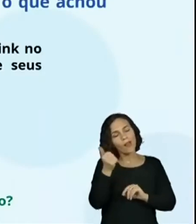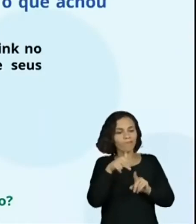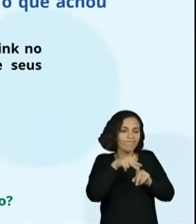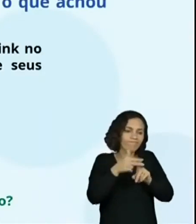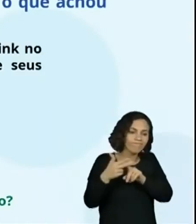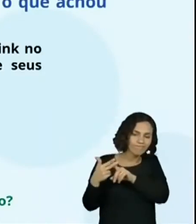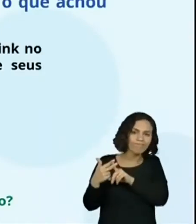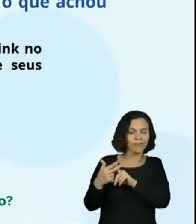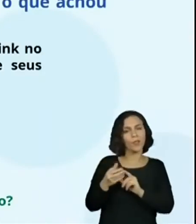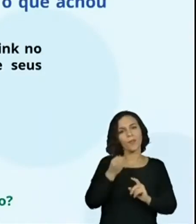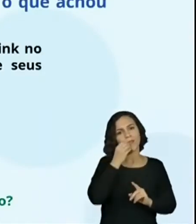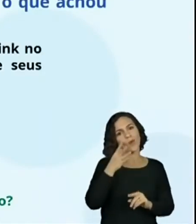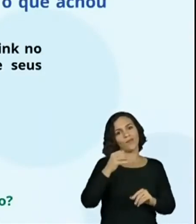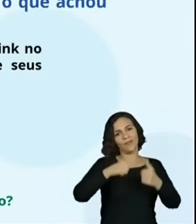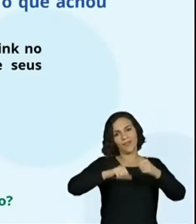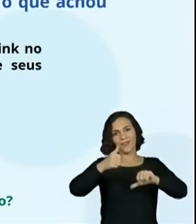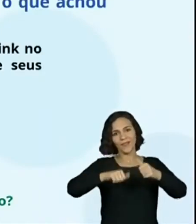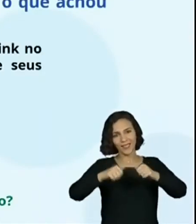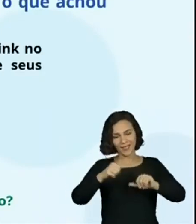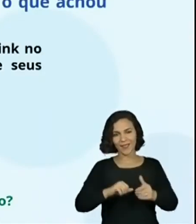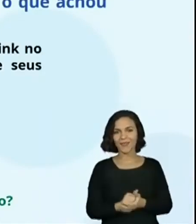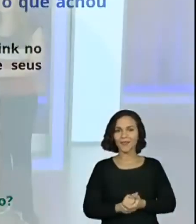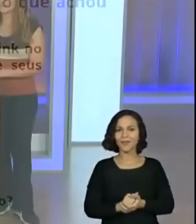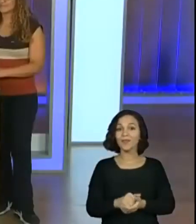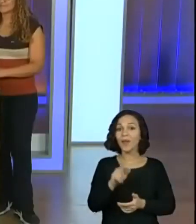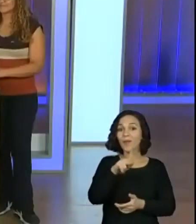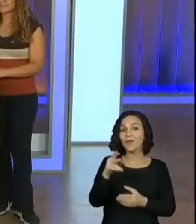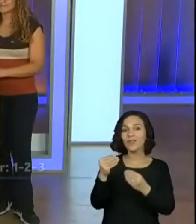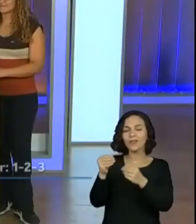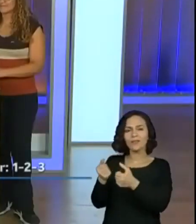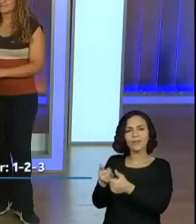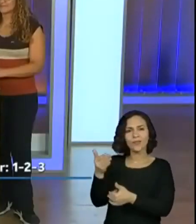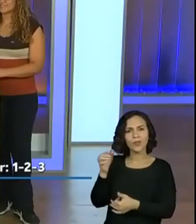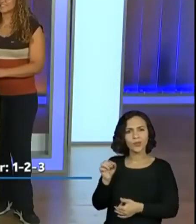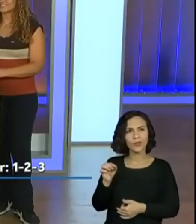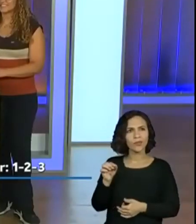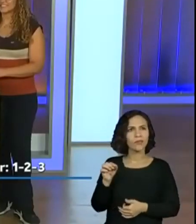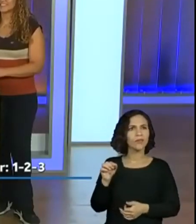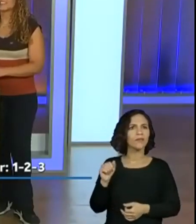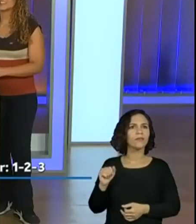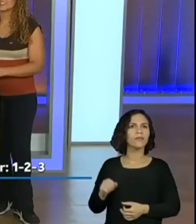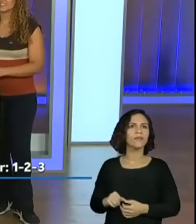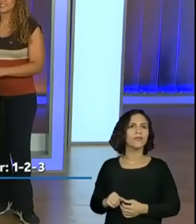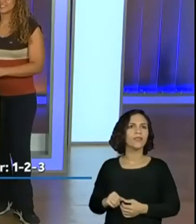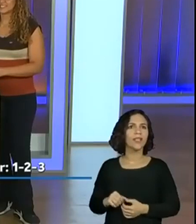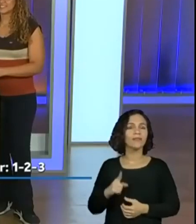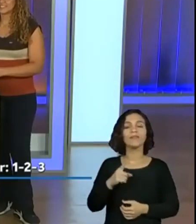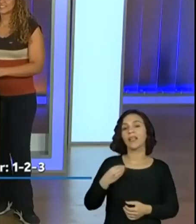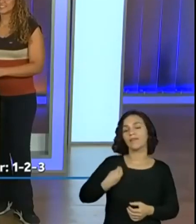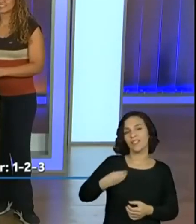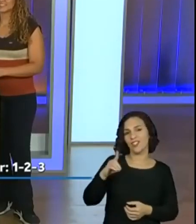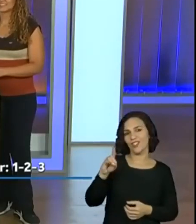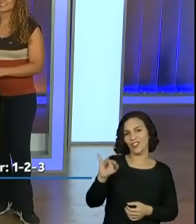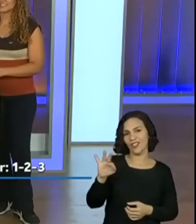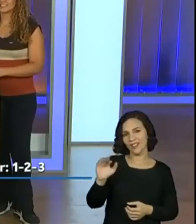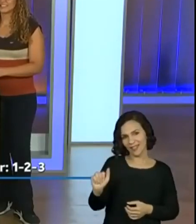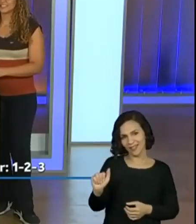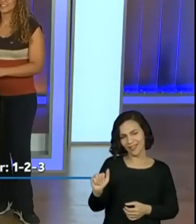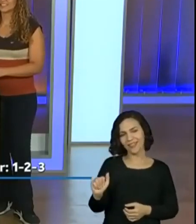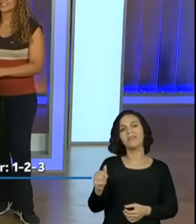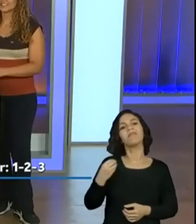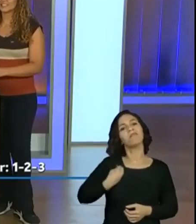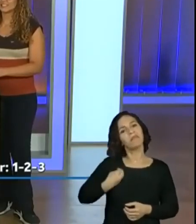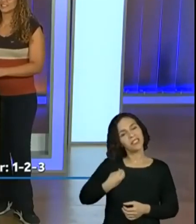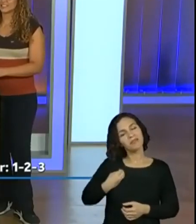precisa dessa avaliação. Elas estão colocando lá, acho que é Didita, é isso? Participou muito da aula.